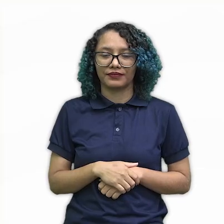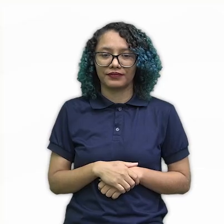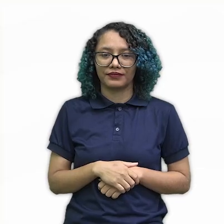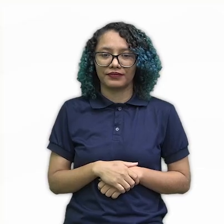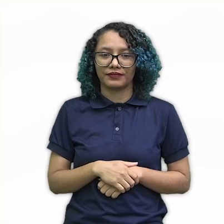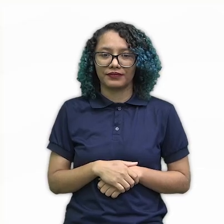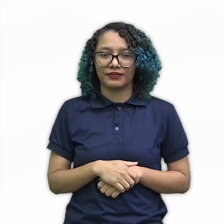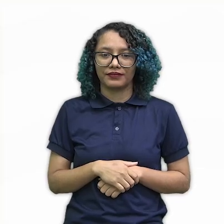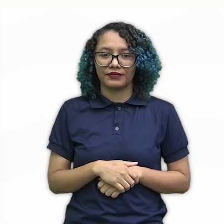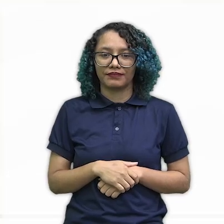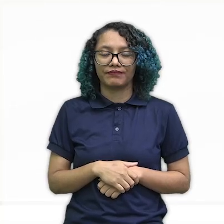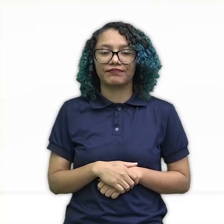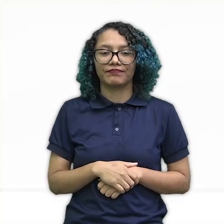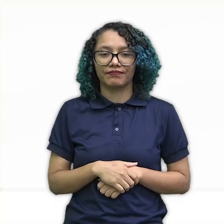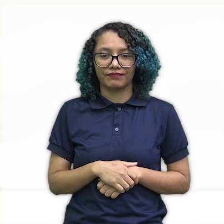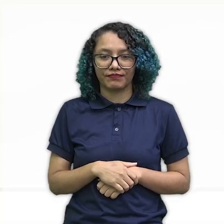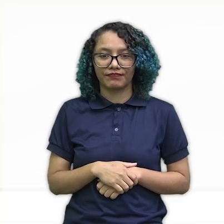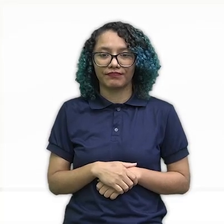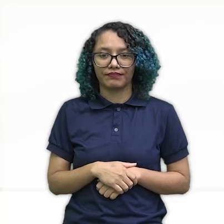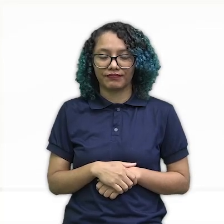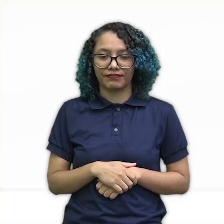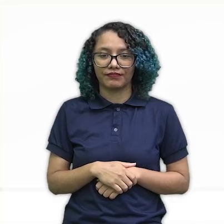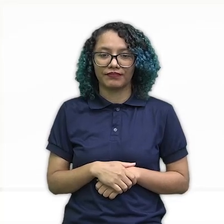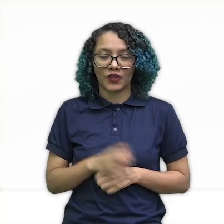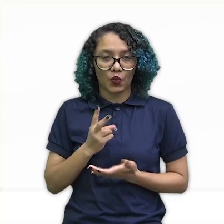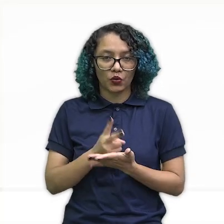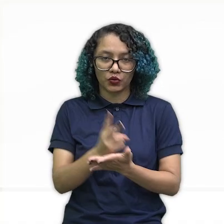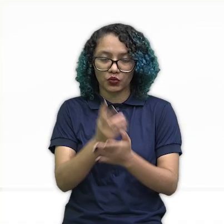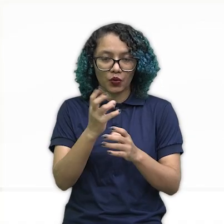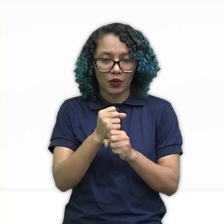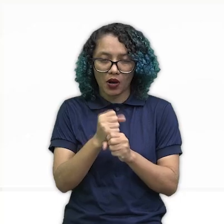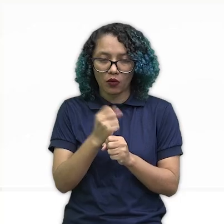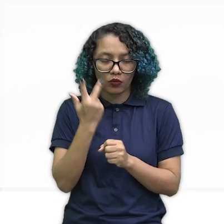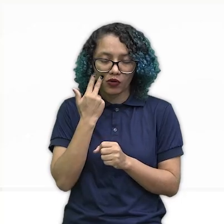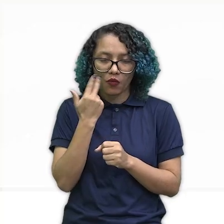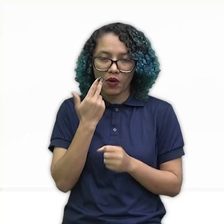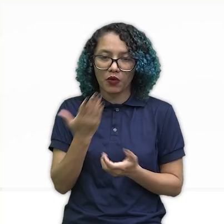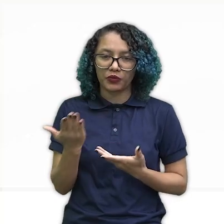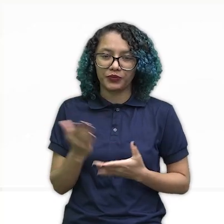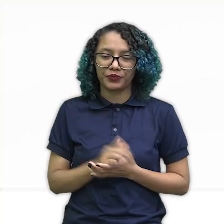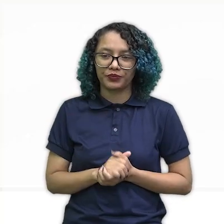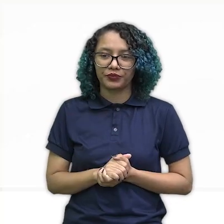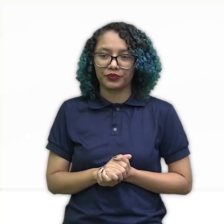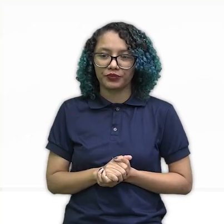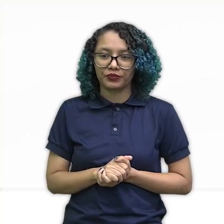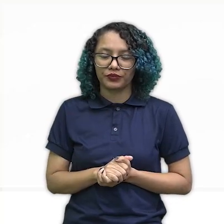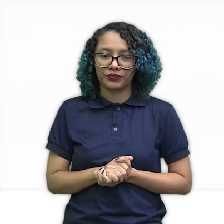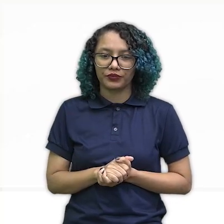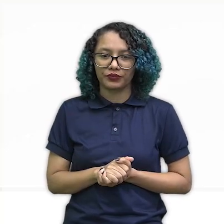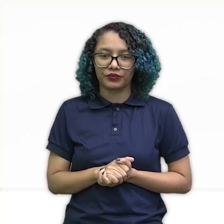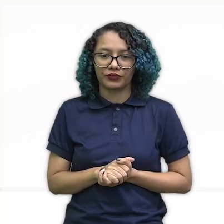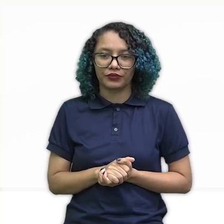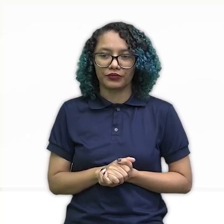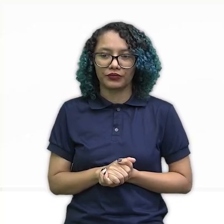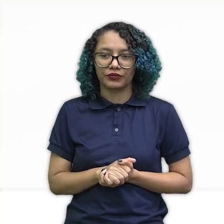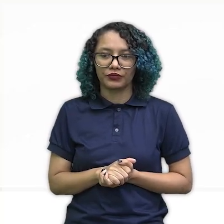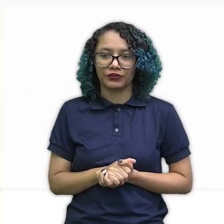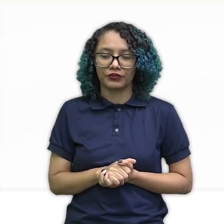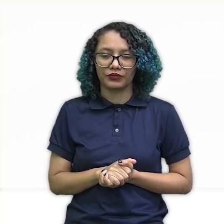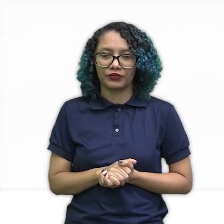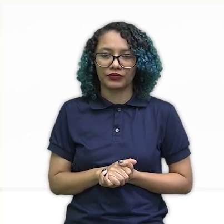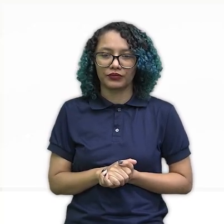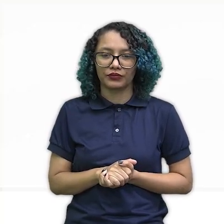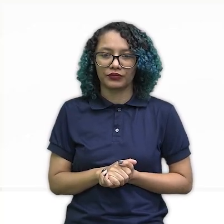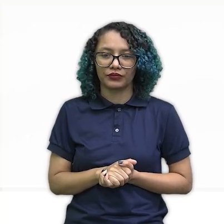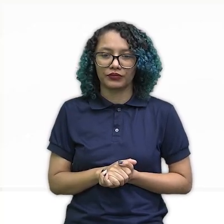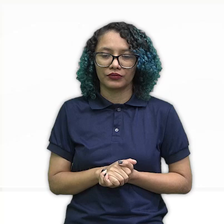nós colocamos aqui na nossa cartela, tá bom? A resolução segue normalmente. Olha só, A5